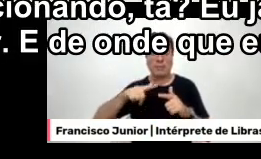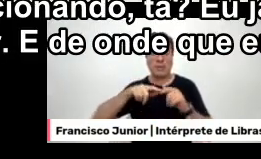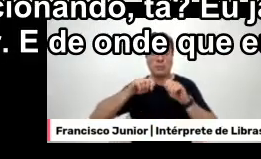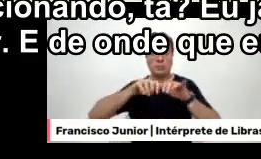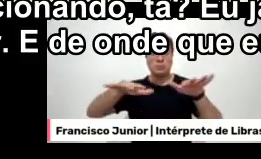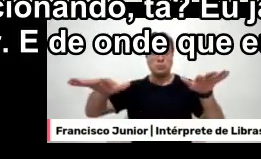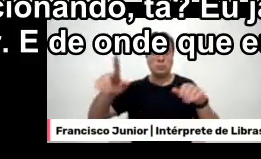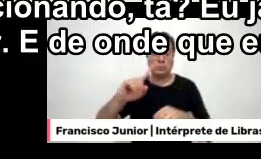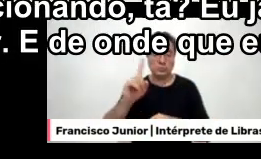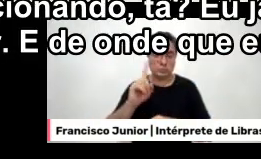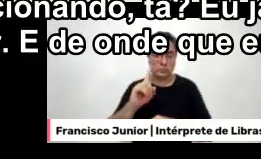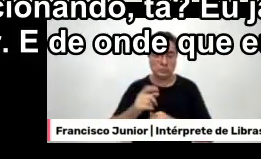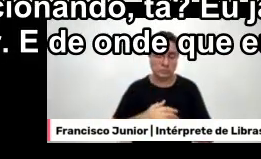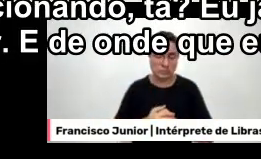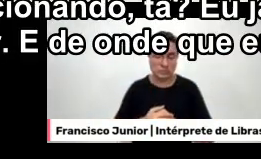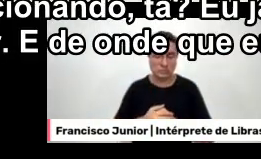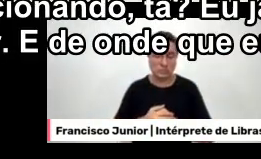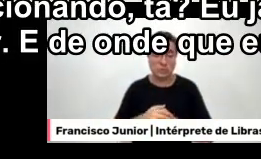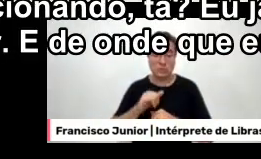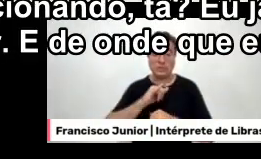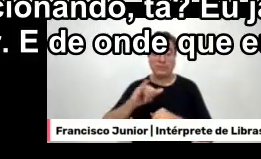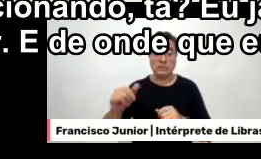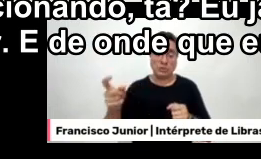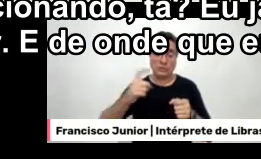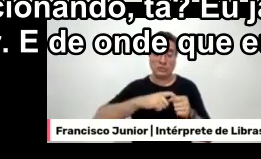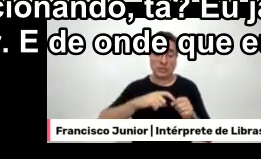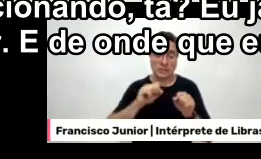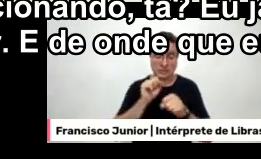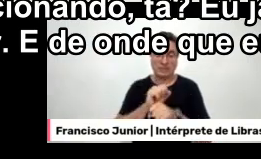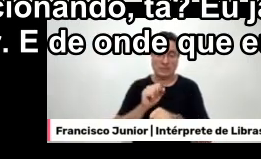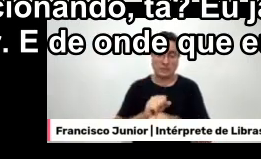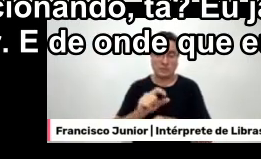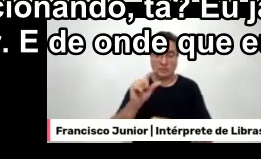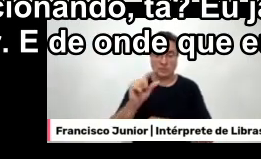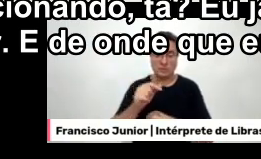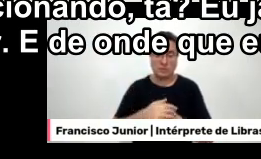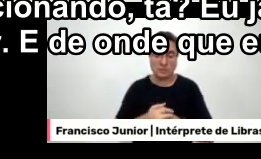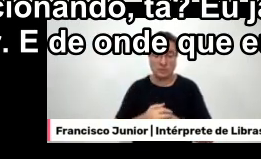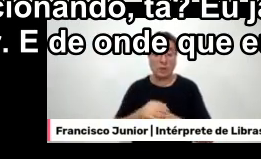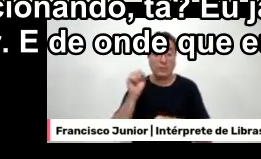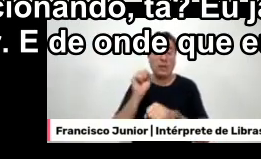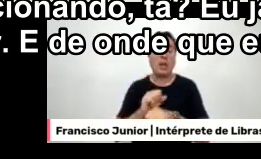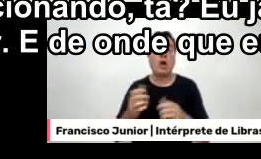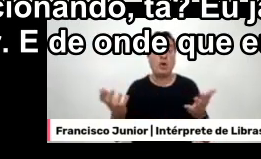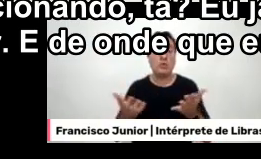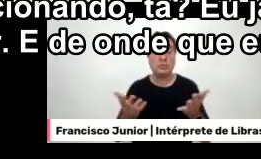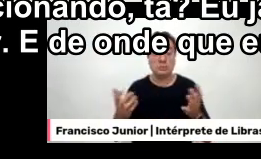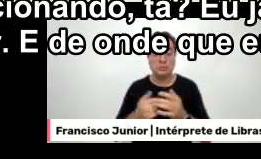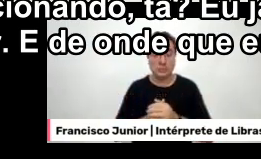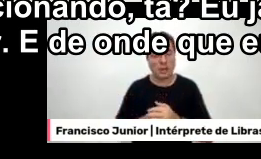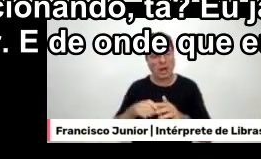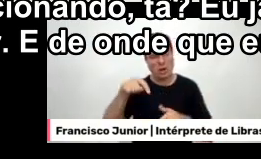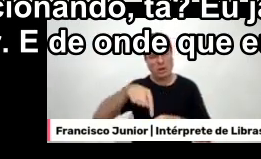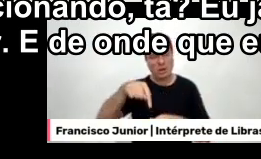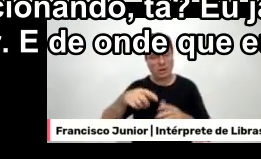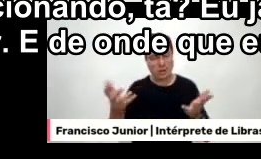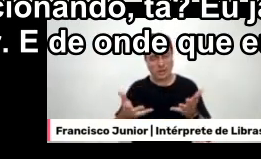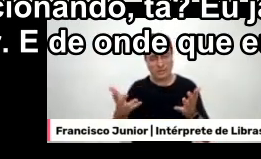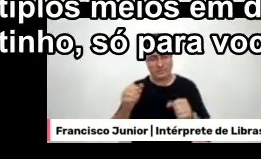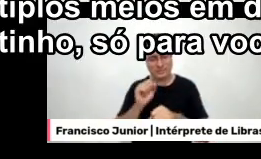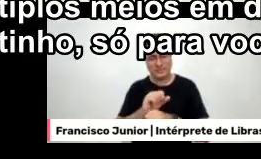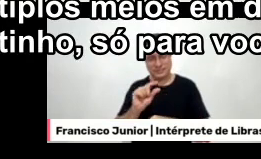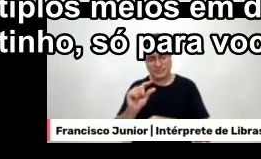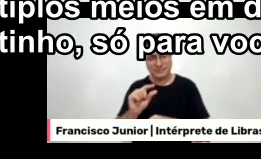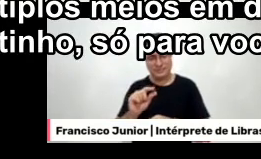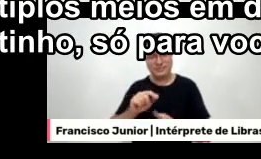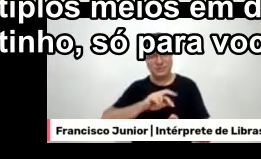tá? Eu já te aviso quando puder voltar. E de onde que eu parei? De agora. Esse